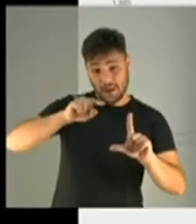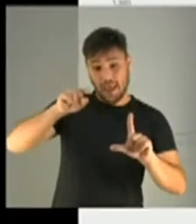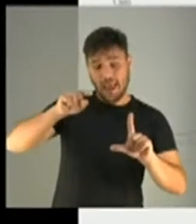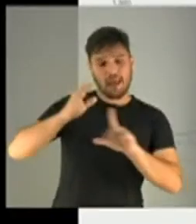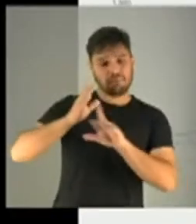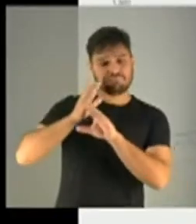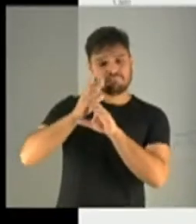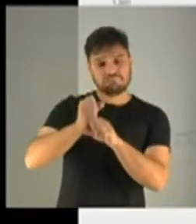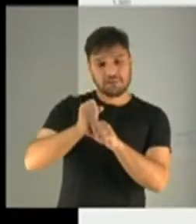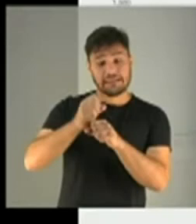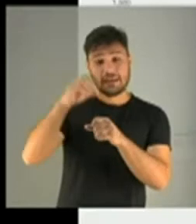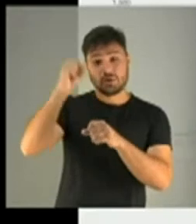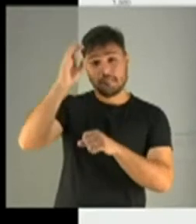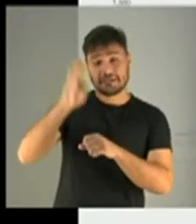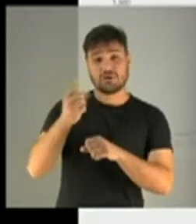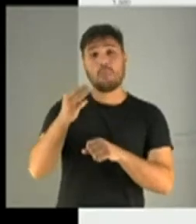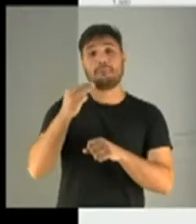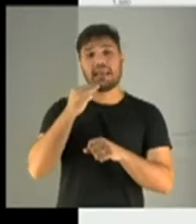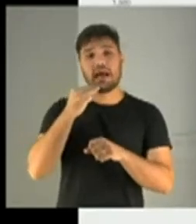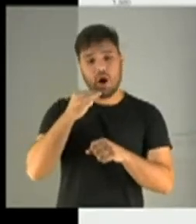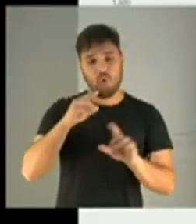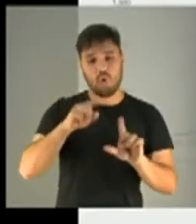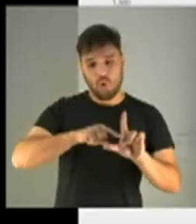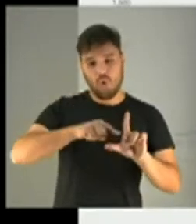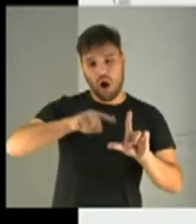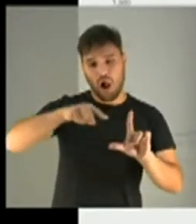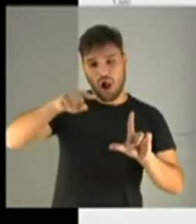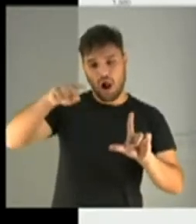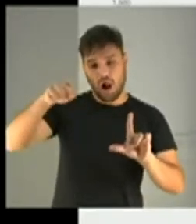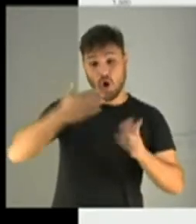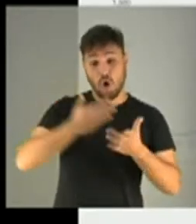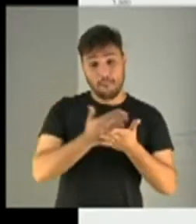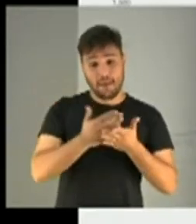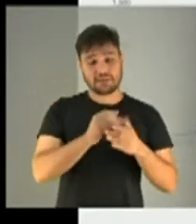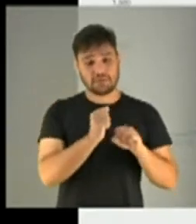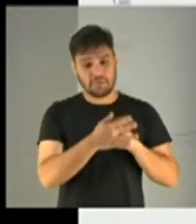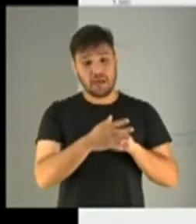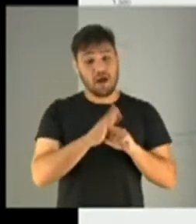por 1 milhão de habitantes. Então, no Brasil, desde o começo da pandemia, morreram